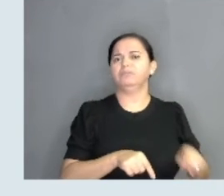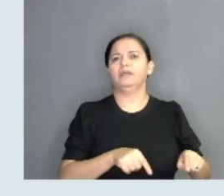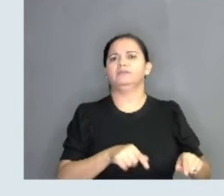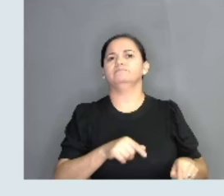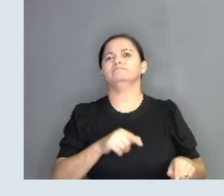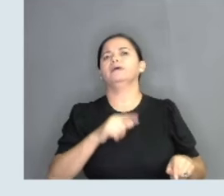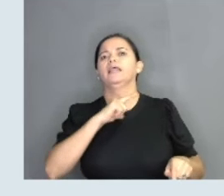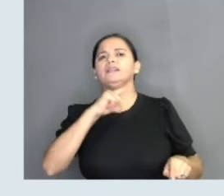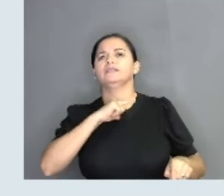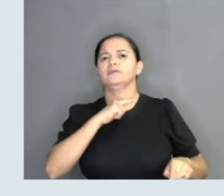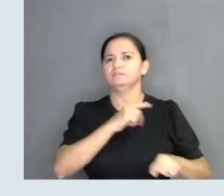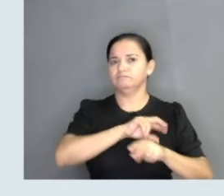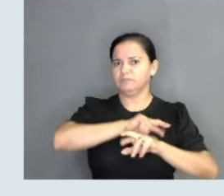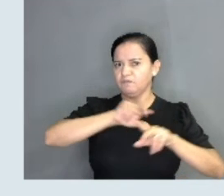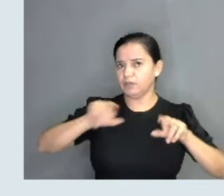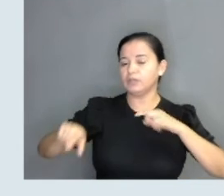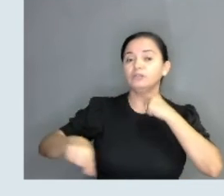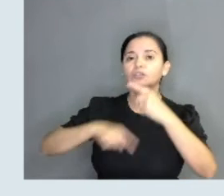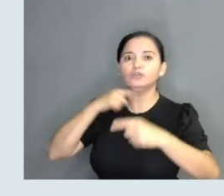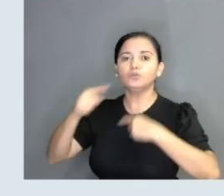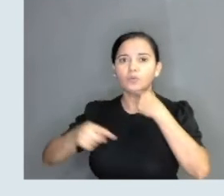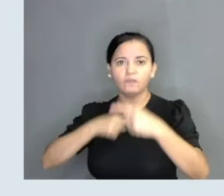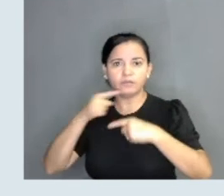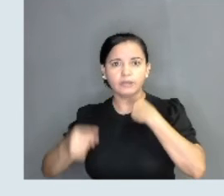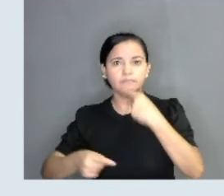Então, passaria por um estudo,